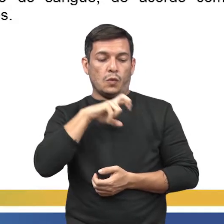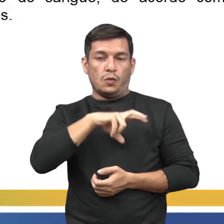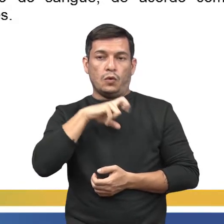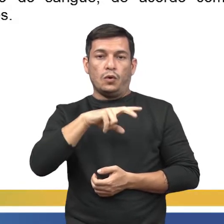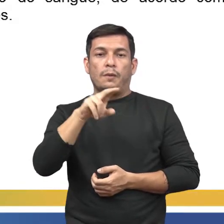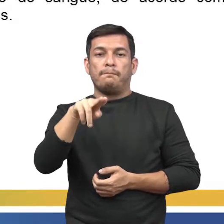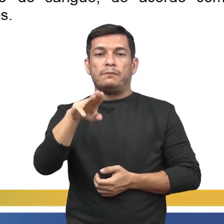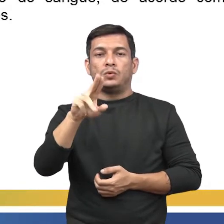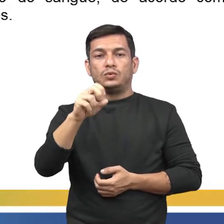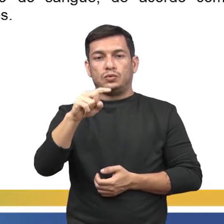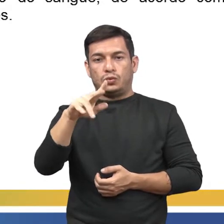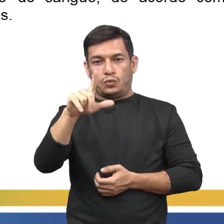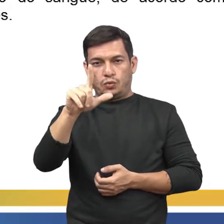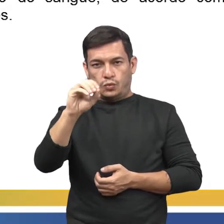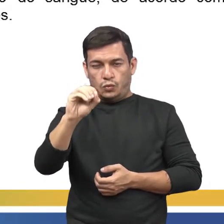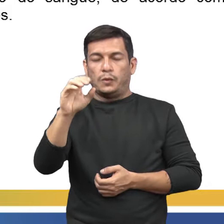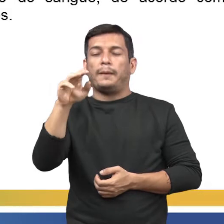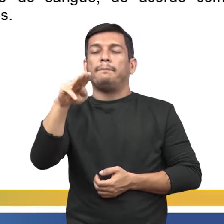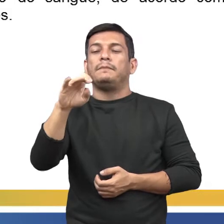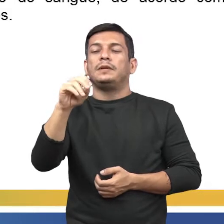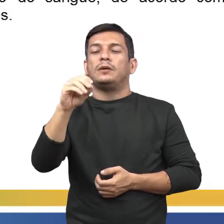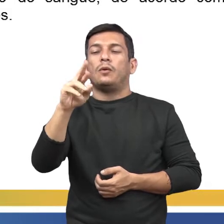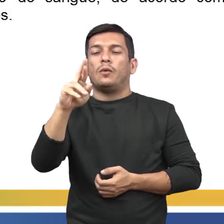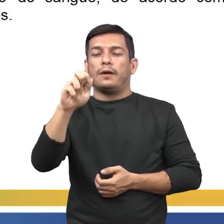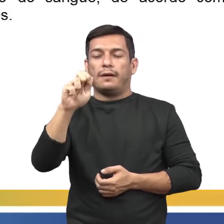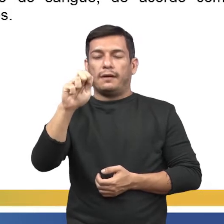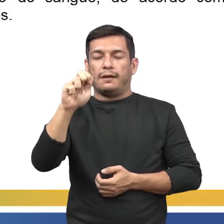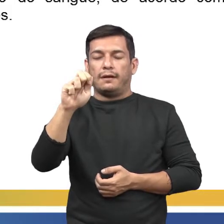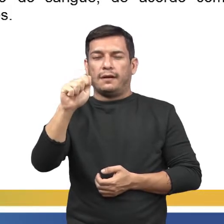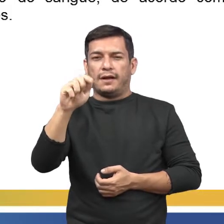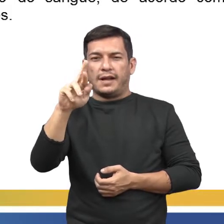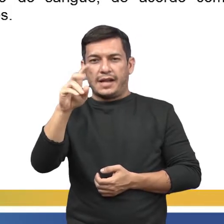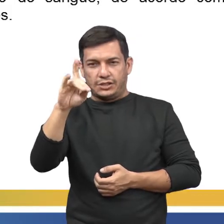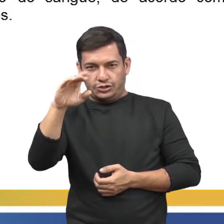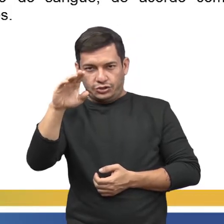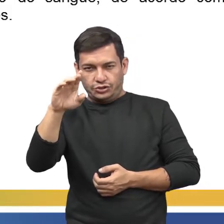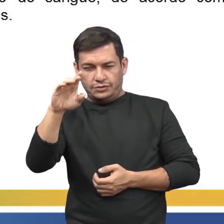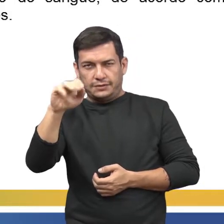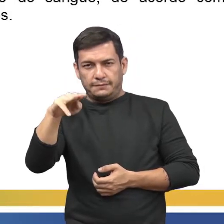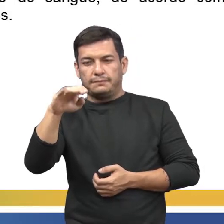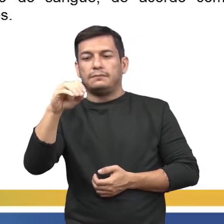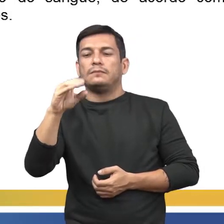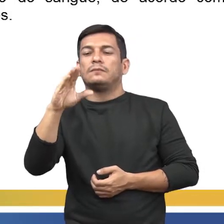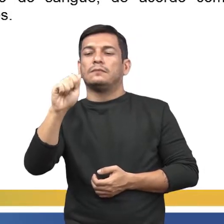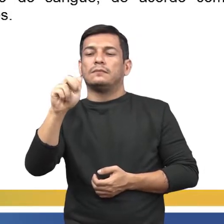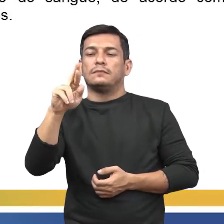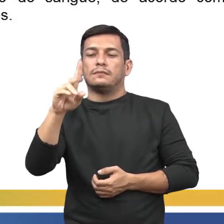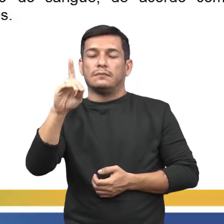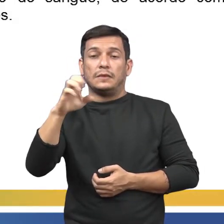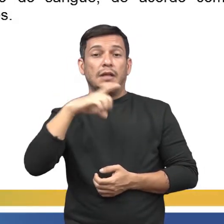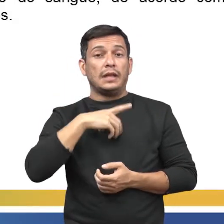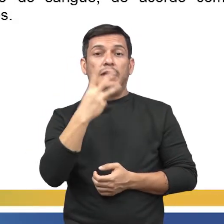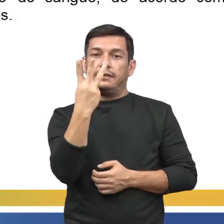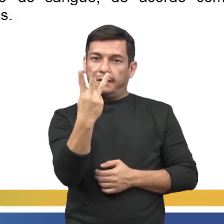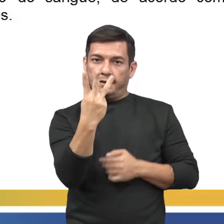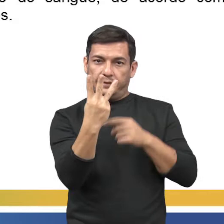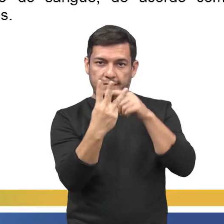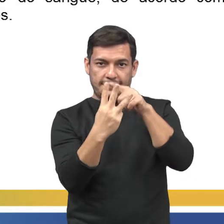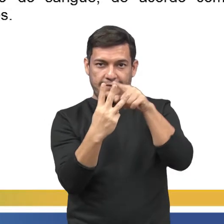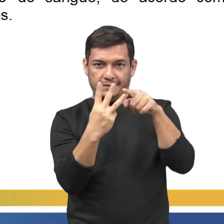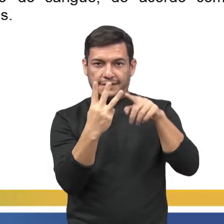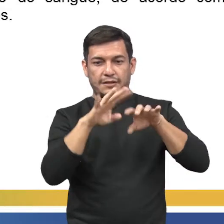de miocárdio. Mas, na verdade, o músculo cardíaco, ele pode ser dividido em 3 partes.